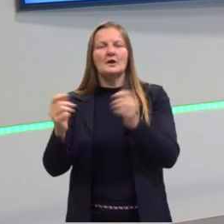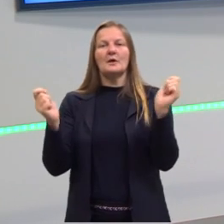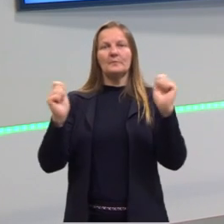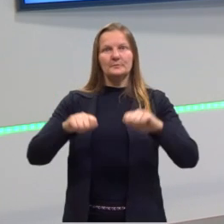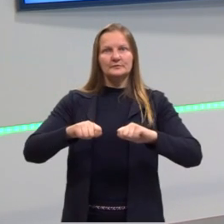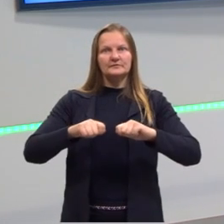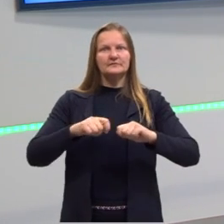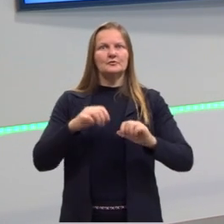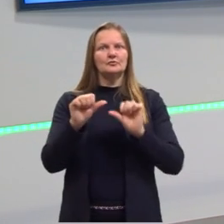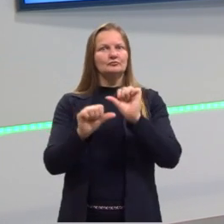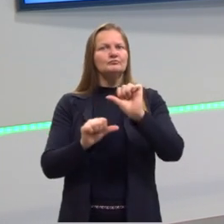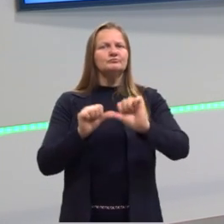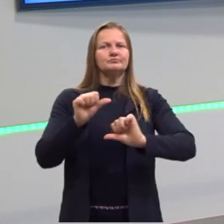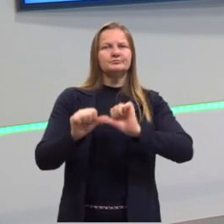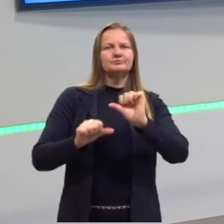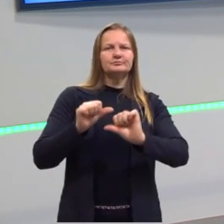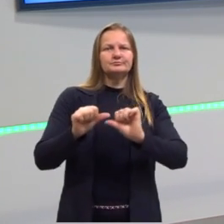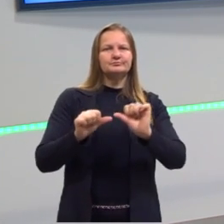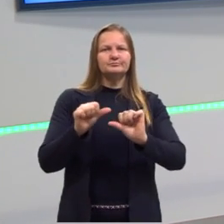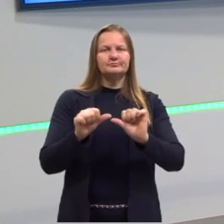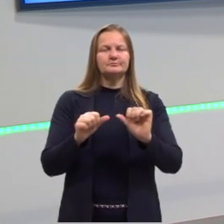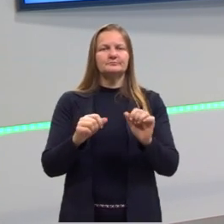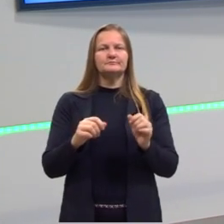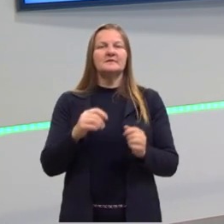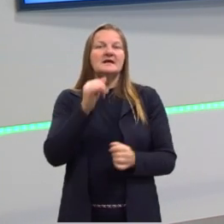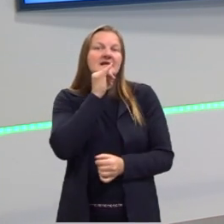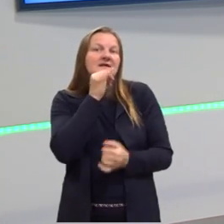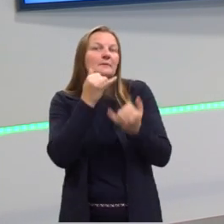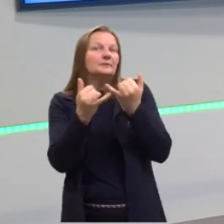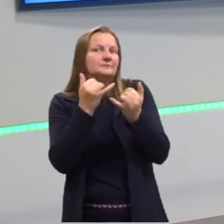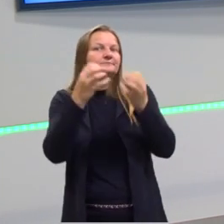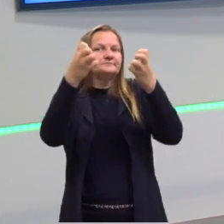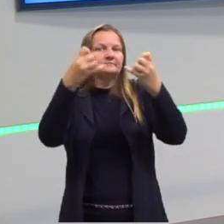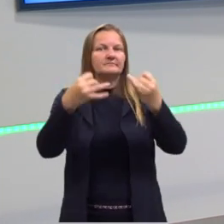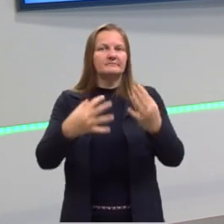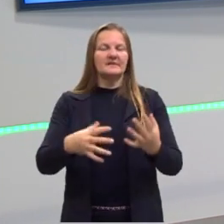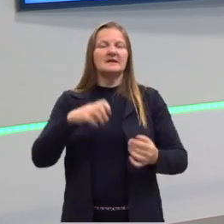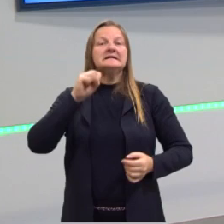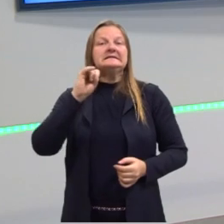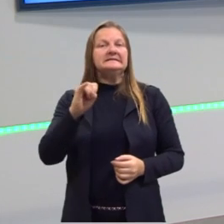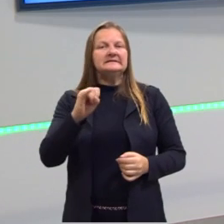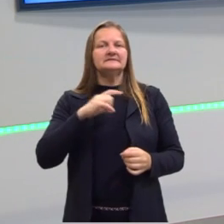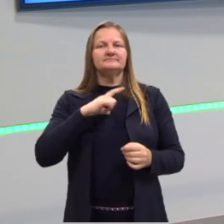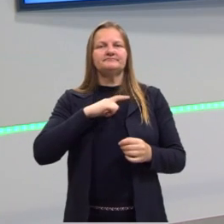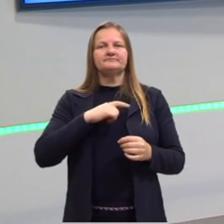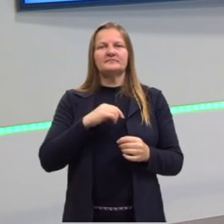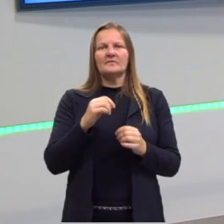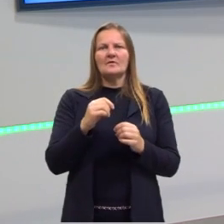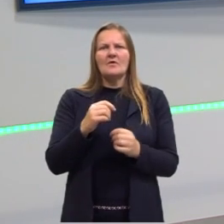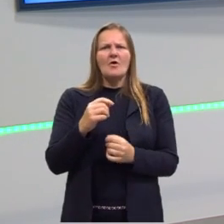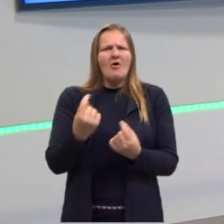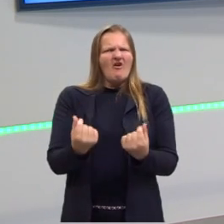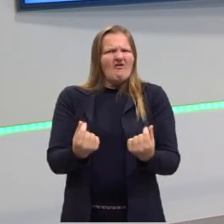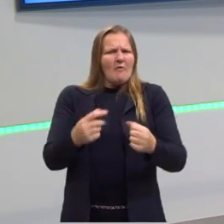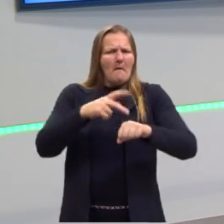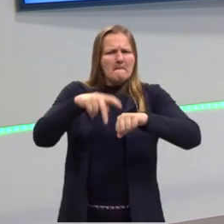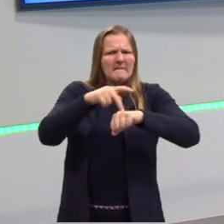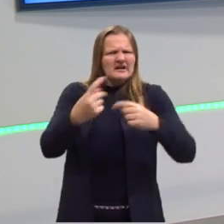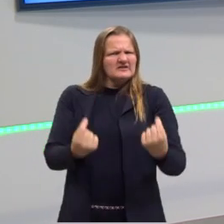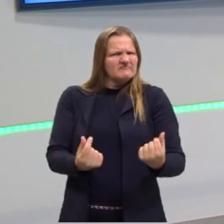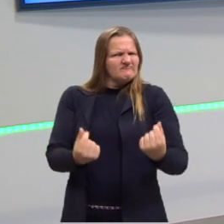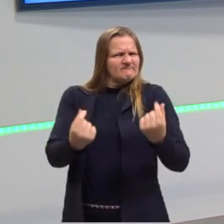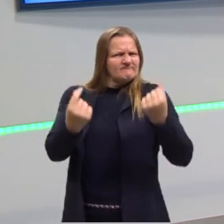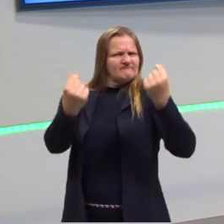poderiam se tornar coerentes Por Exemplo Se nós estivéssemos falando sobre as grandes riquezas